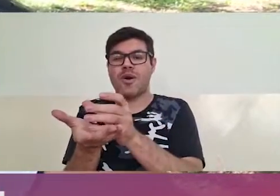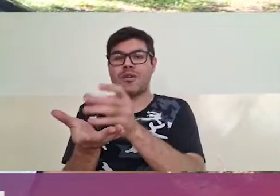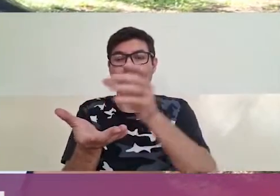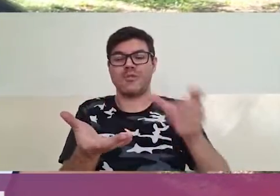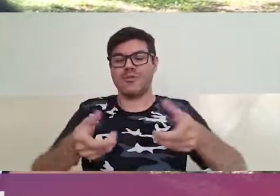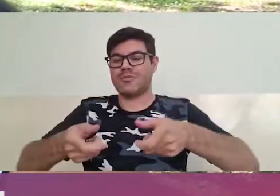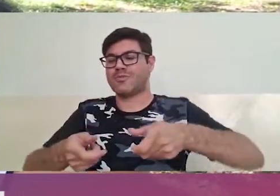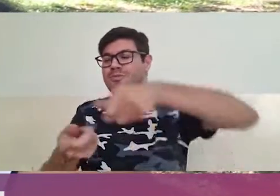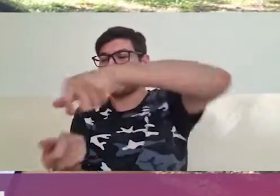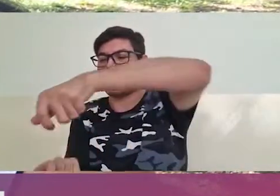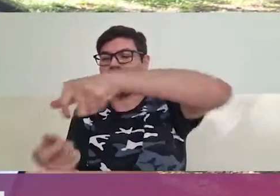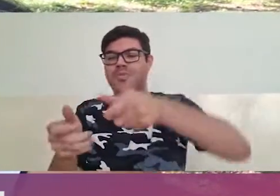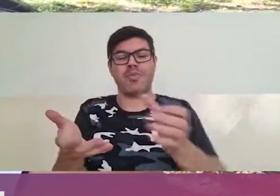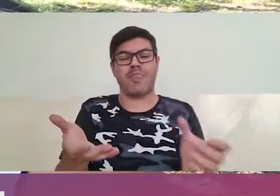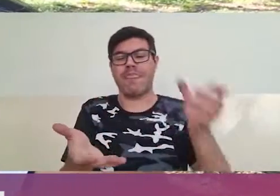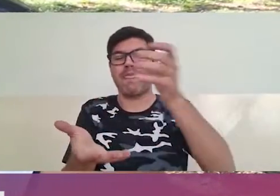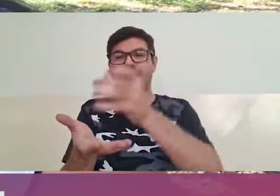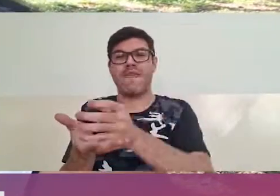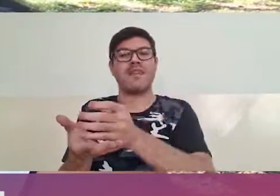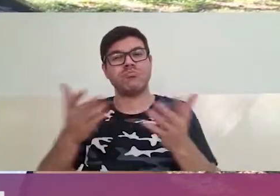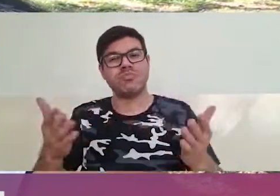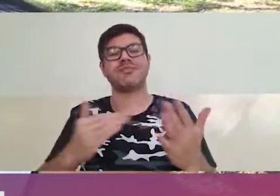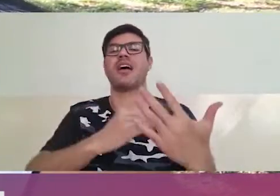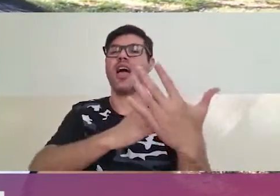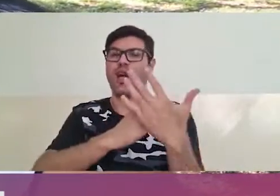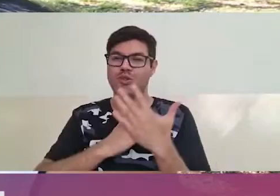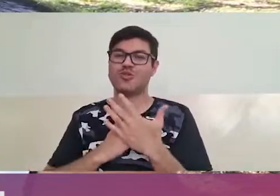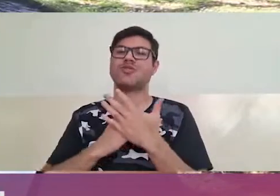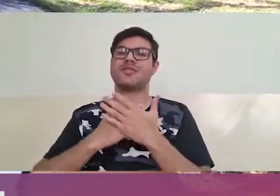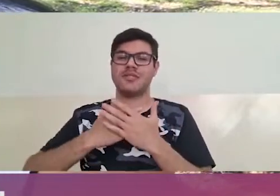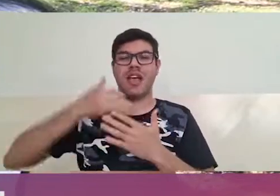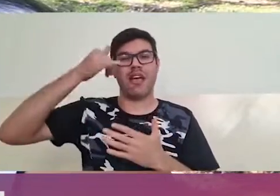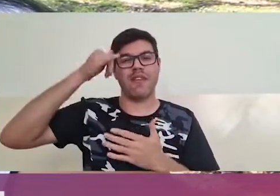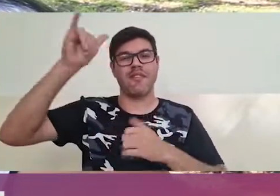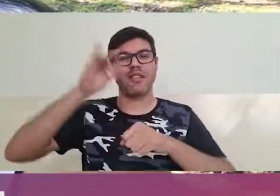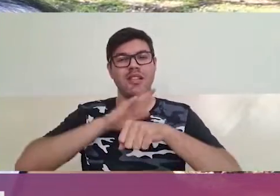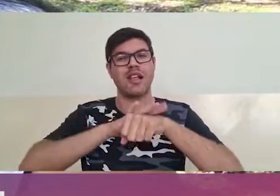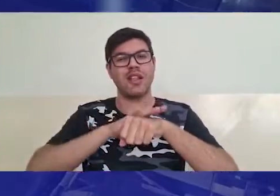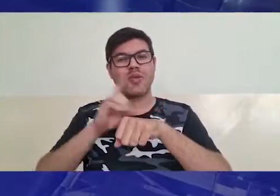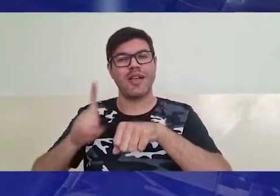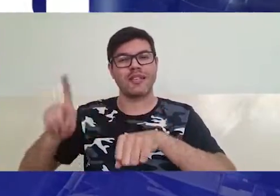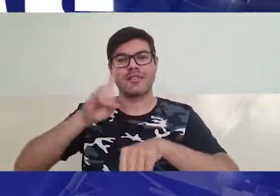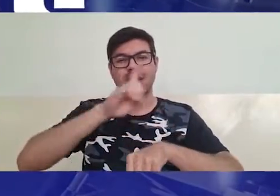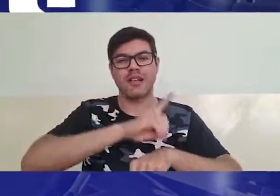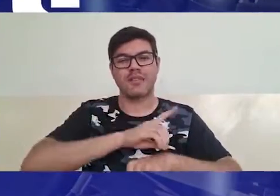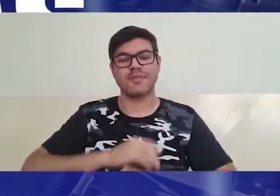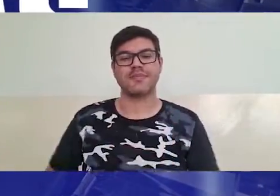baixo, que é primordial a população nos ajudar no combate à dengue.